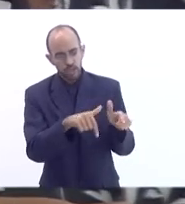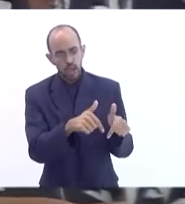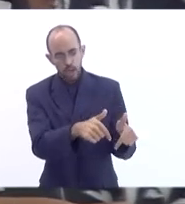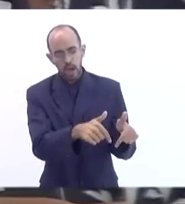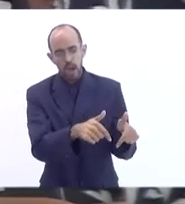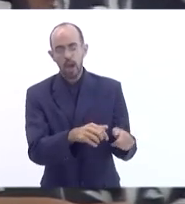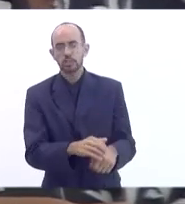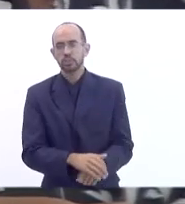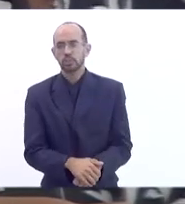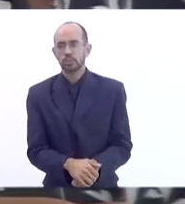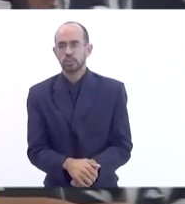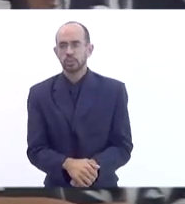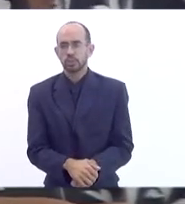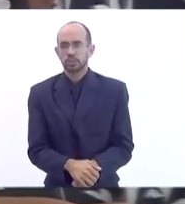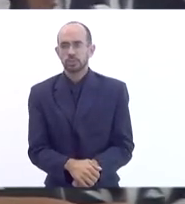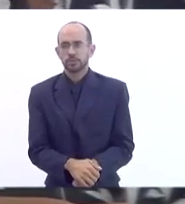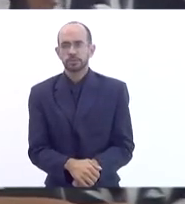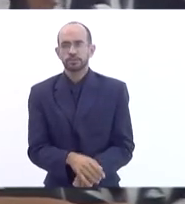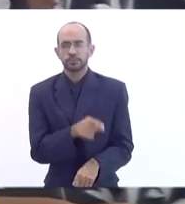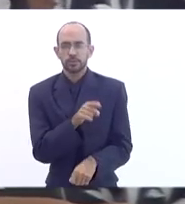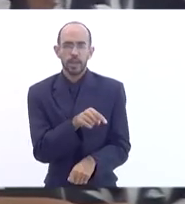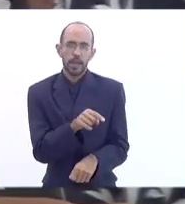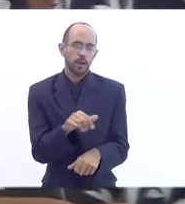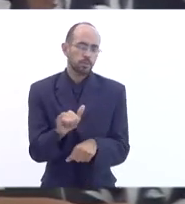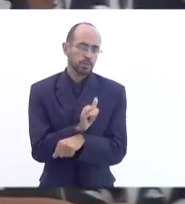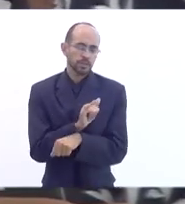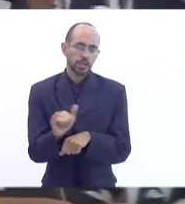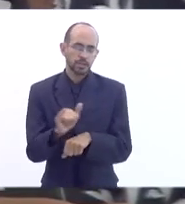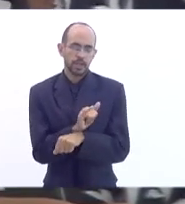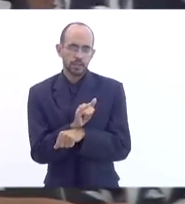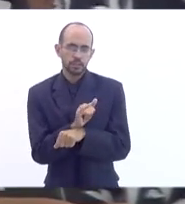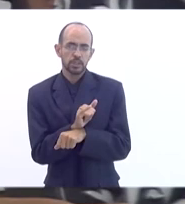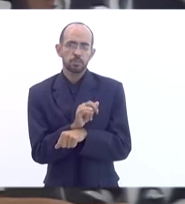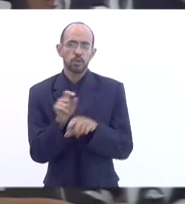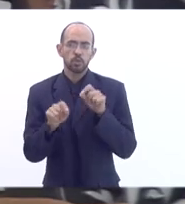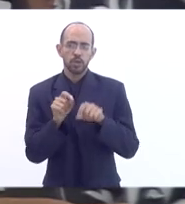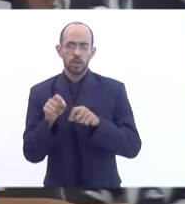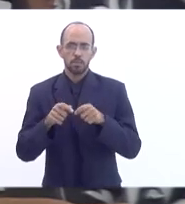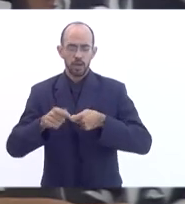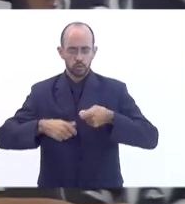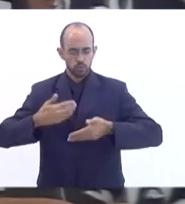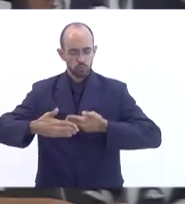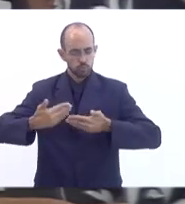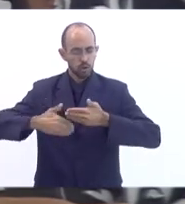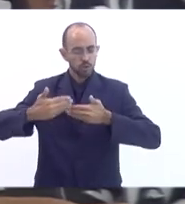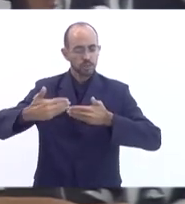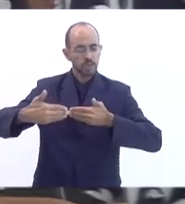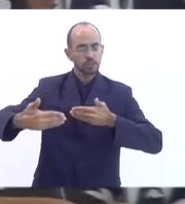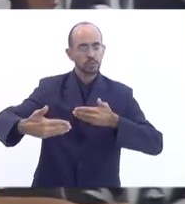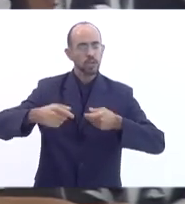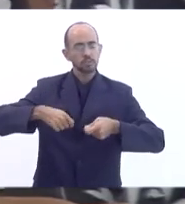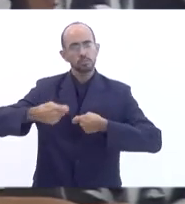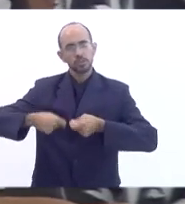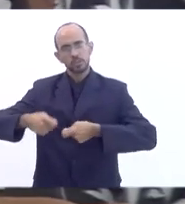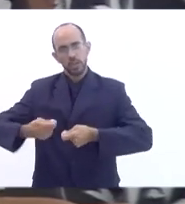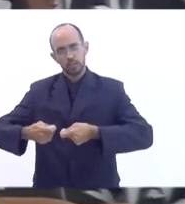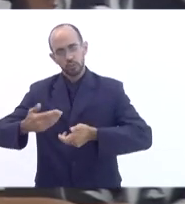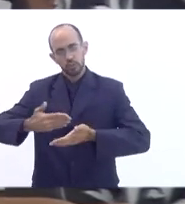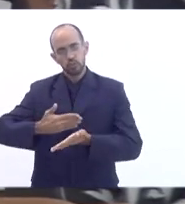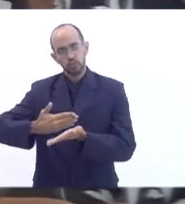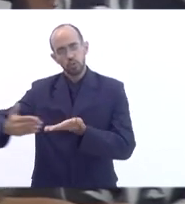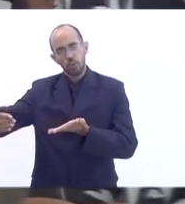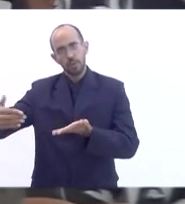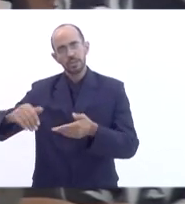ela acaba sendo um balizador para quê e os processos administrativos muitas vezes até inicia o ganho e